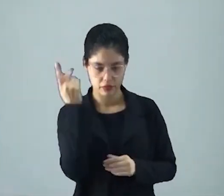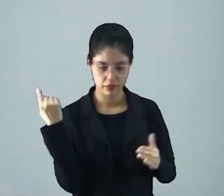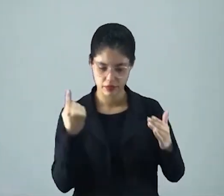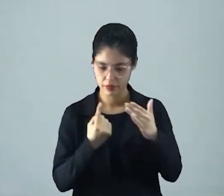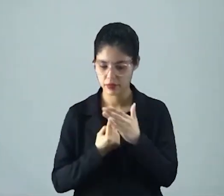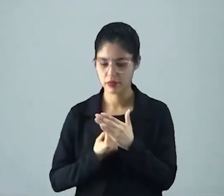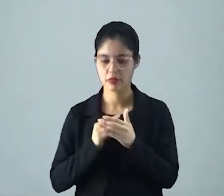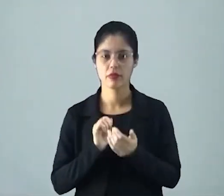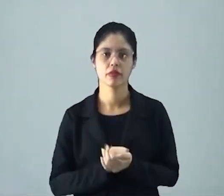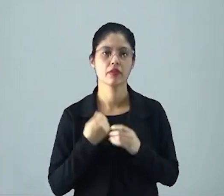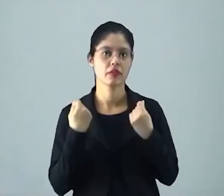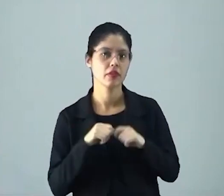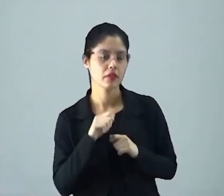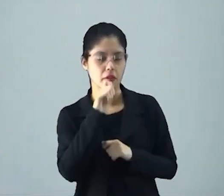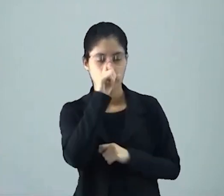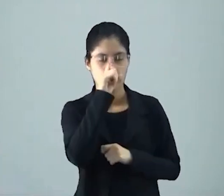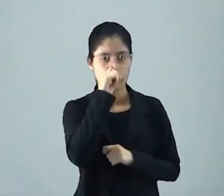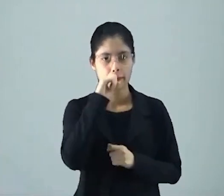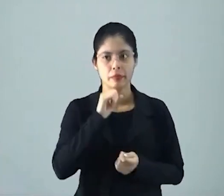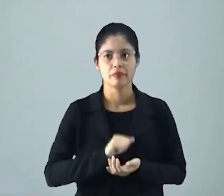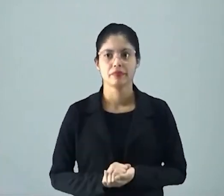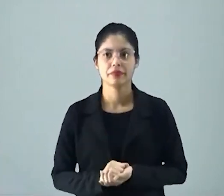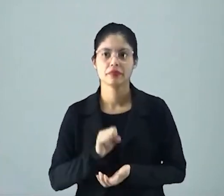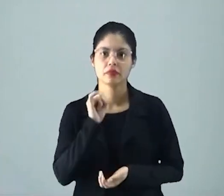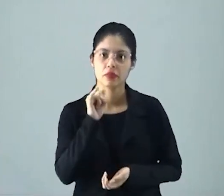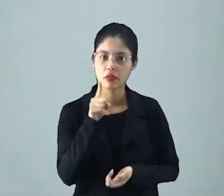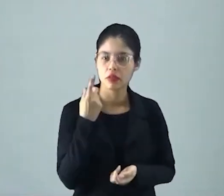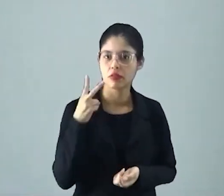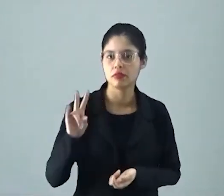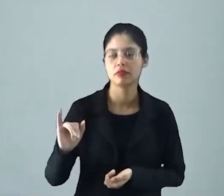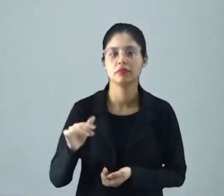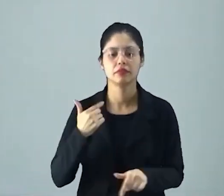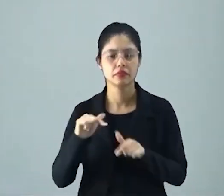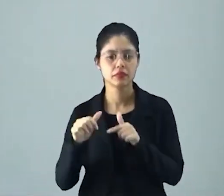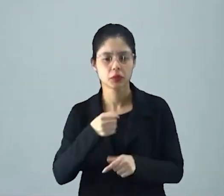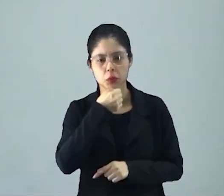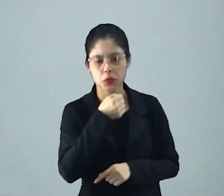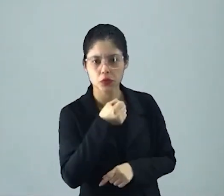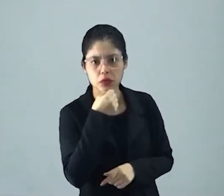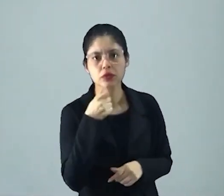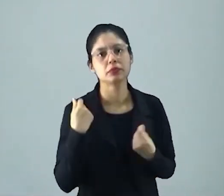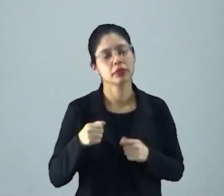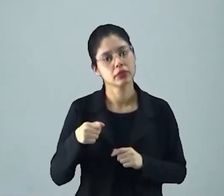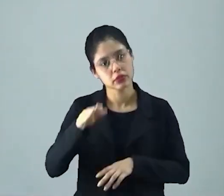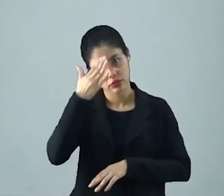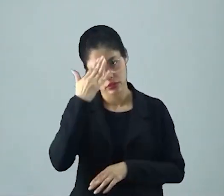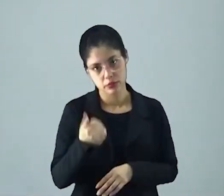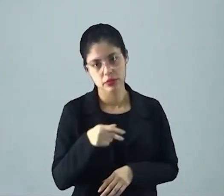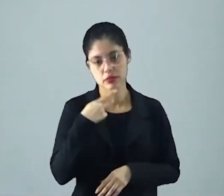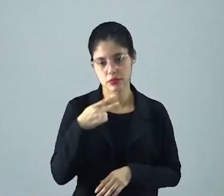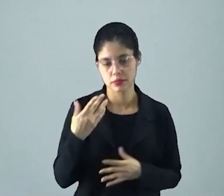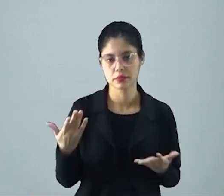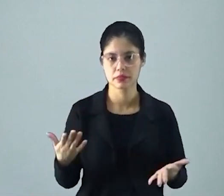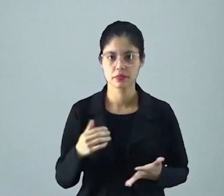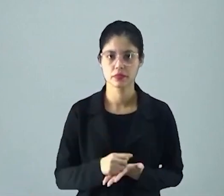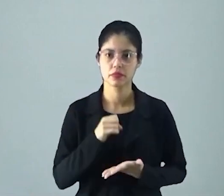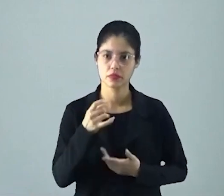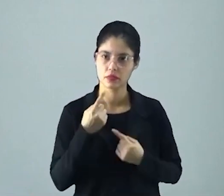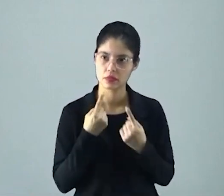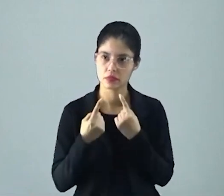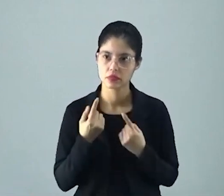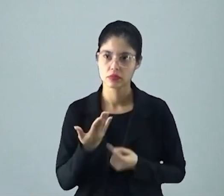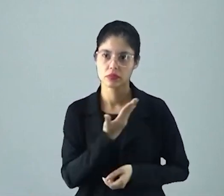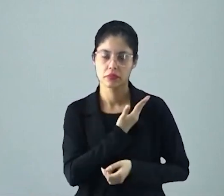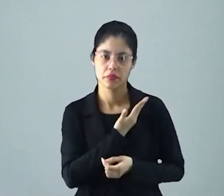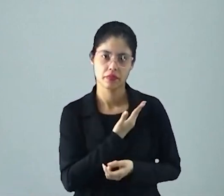está inserido. Então, ela precisa, se você vai para uma entrevista de emprego, você tem que saber selecionar bem as palavras. Se você está